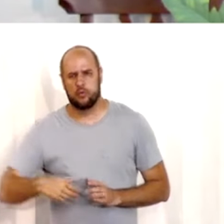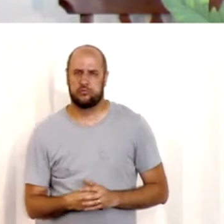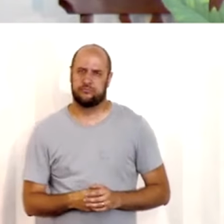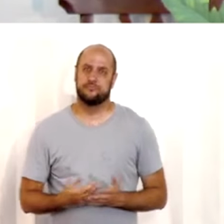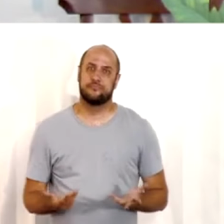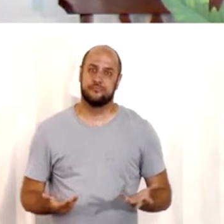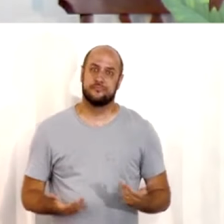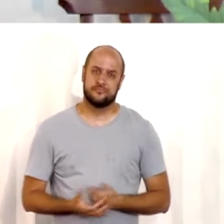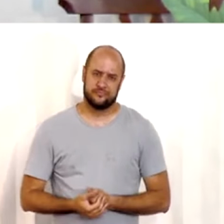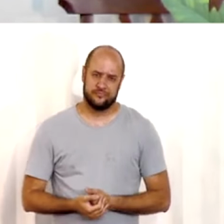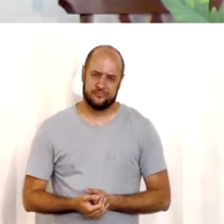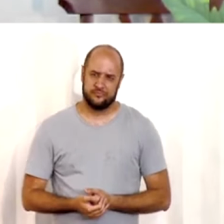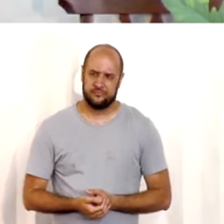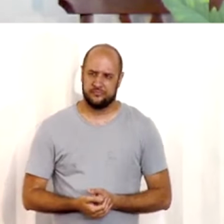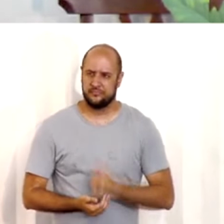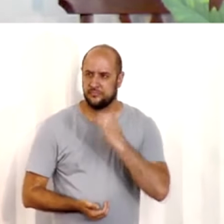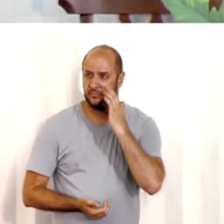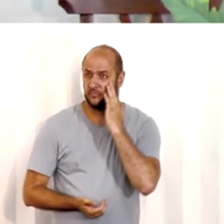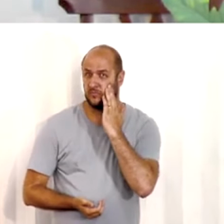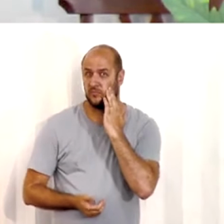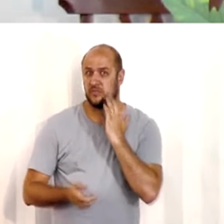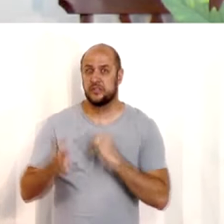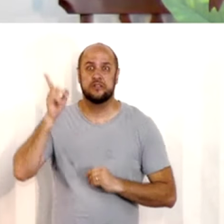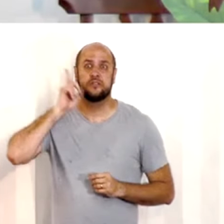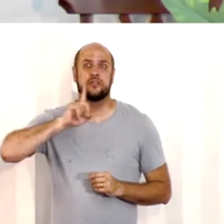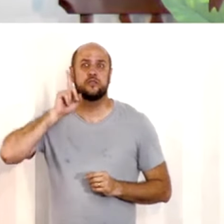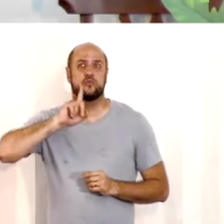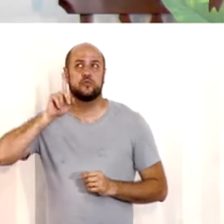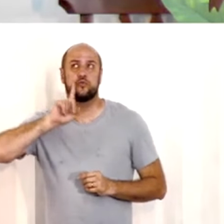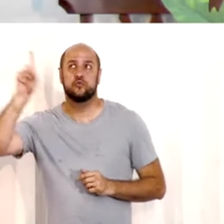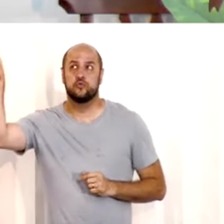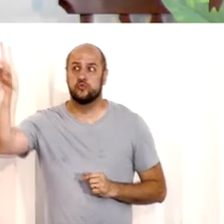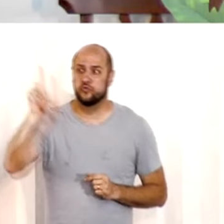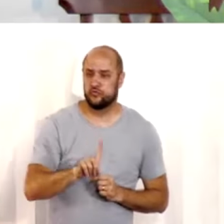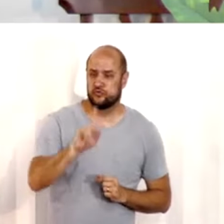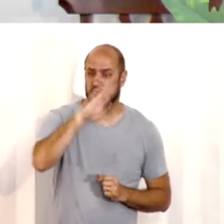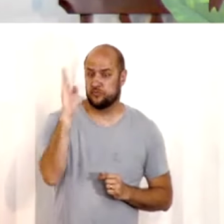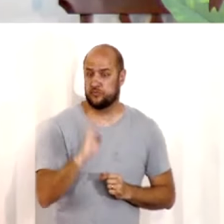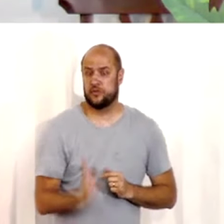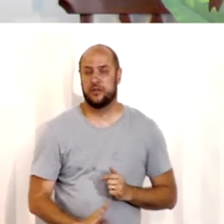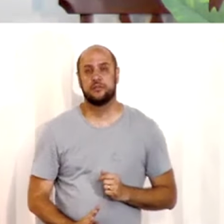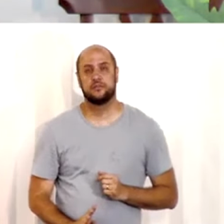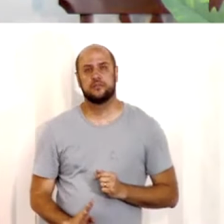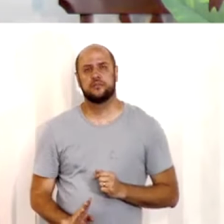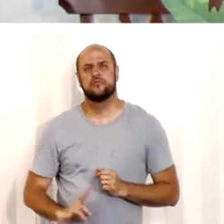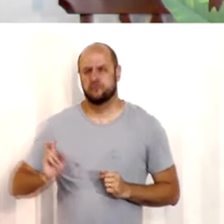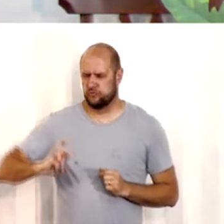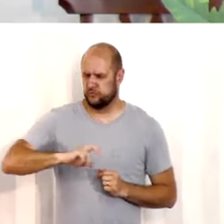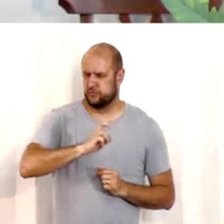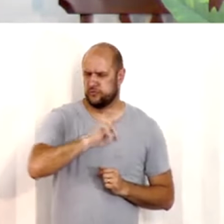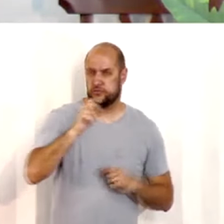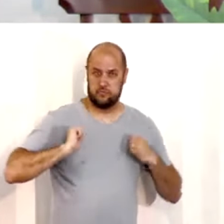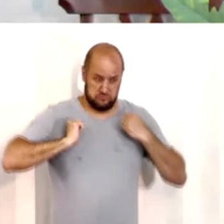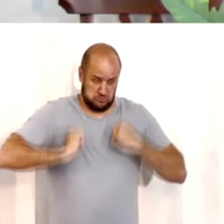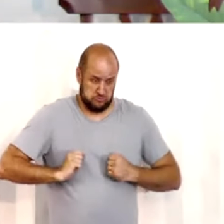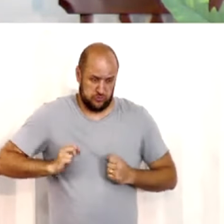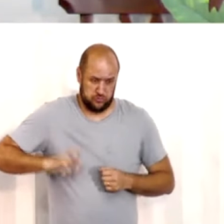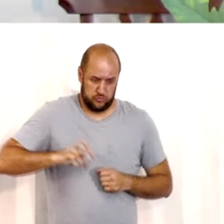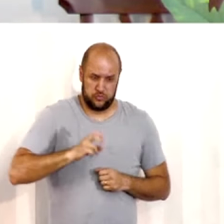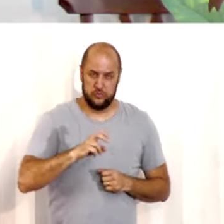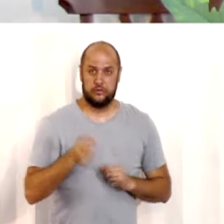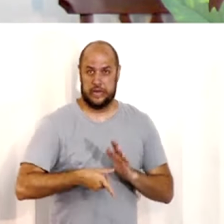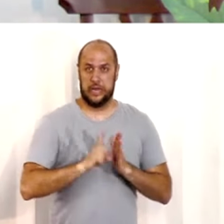Pensem. Ele sai dos Estados Unidos muito novo, ainda tem algumas dúvidas, faz algumas andanças com mochila pelos Estados Unidos antes